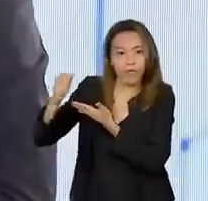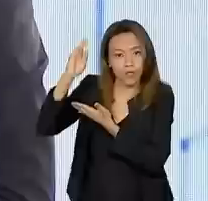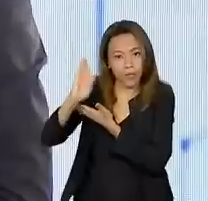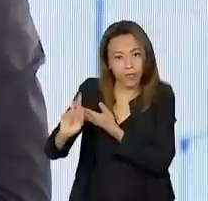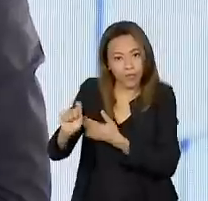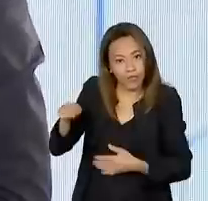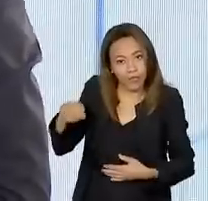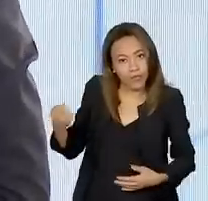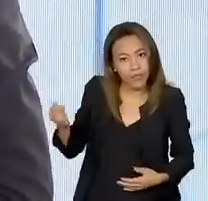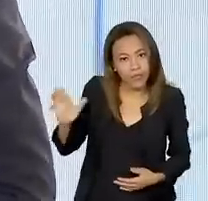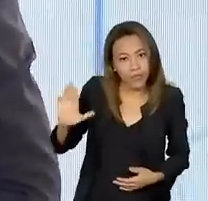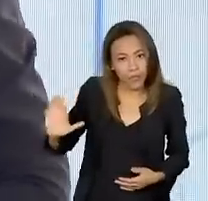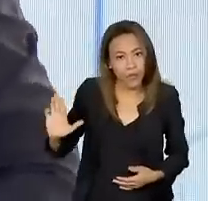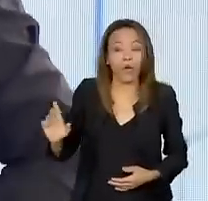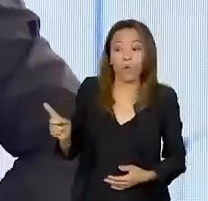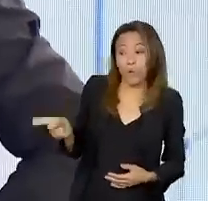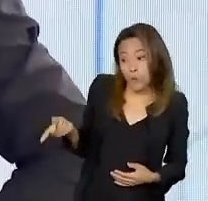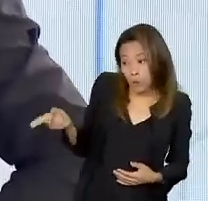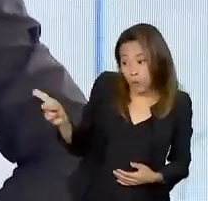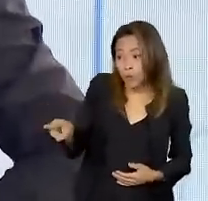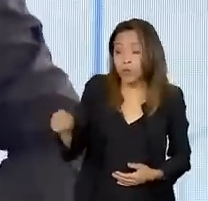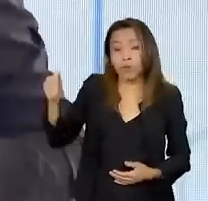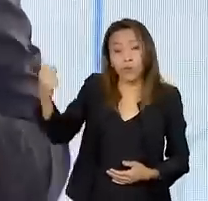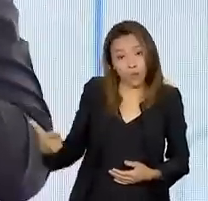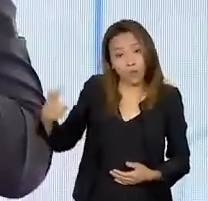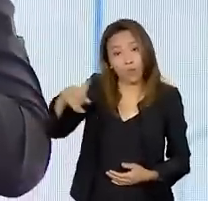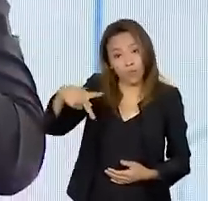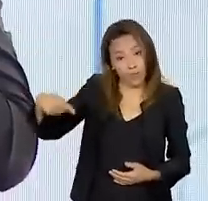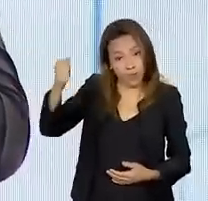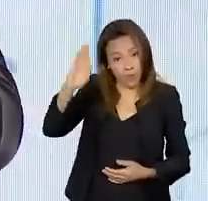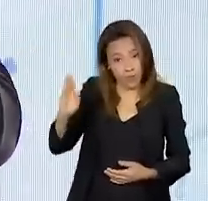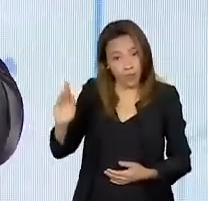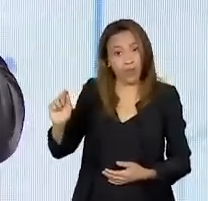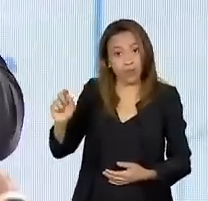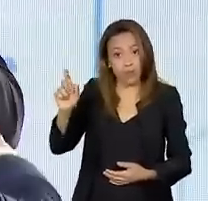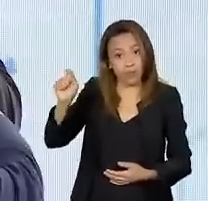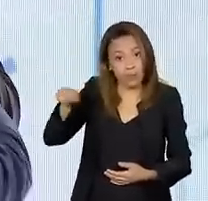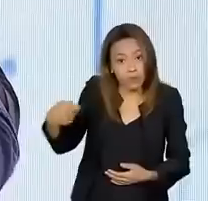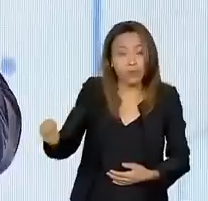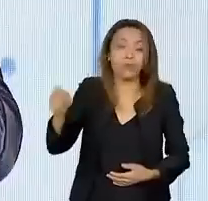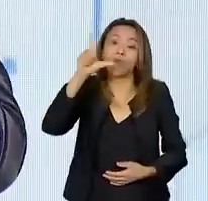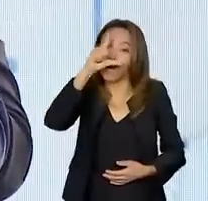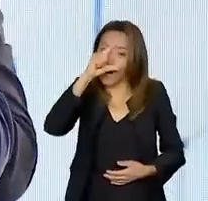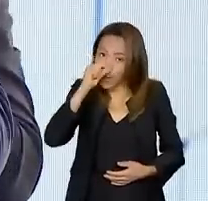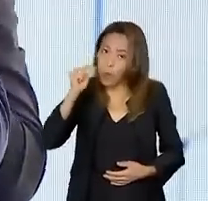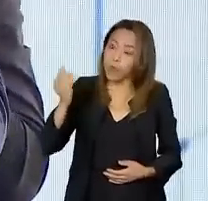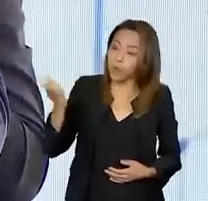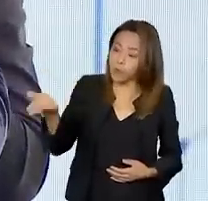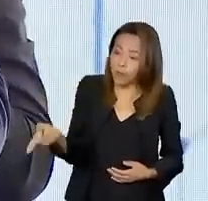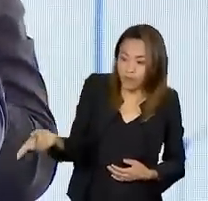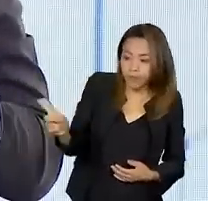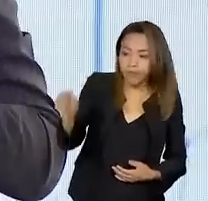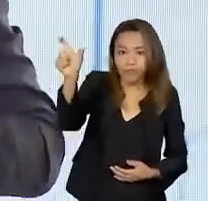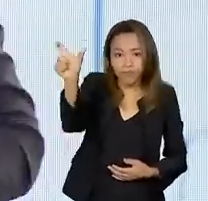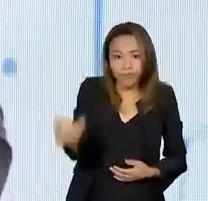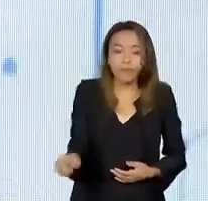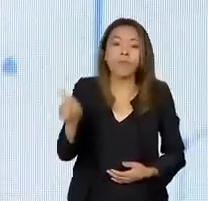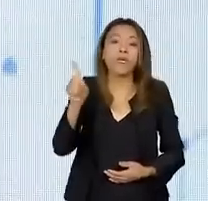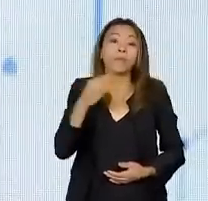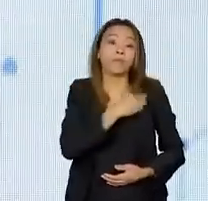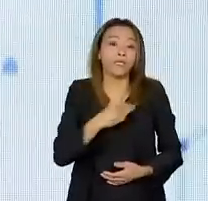Luiz Inácio Lula da Silva, ao vice-presidente, ministro da Indústria, Geraldo Alckmin, à ministra